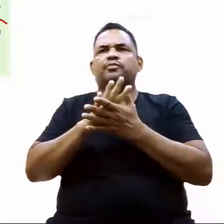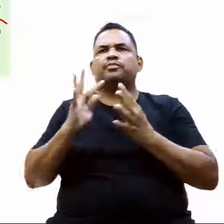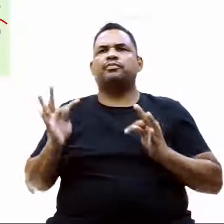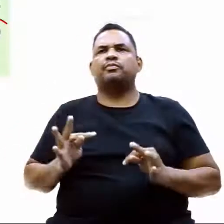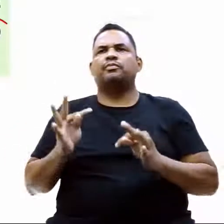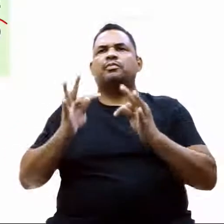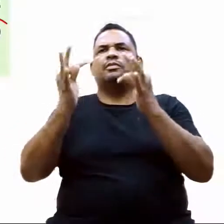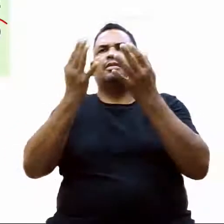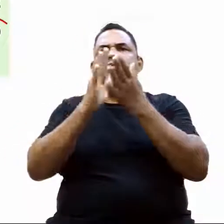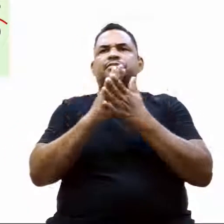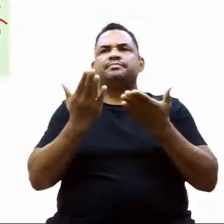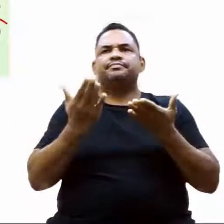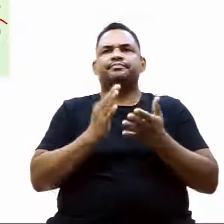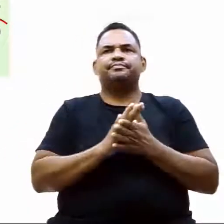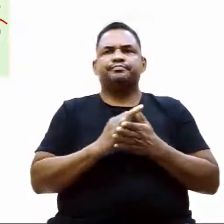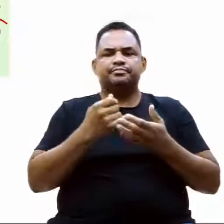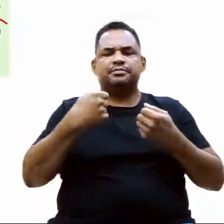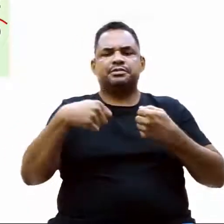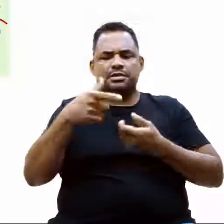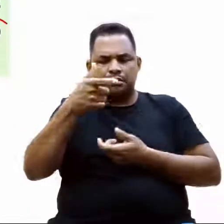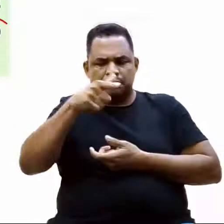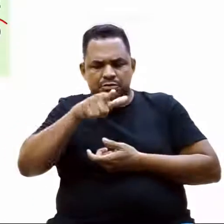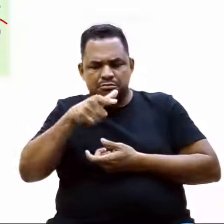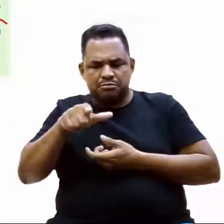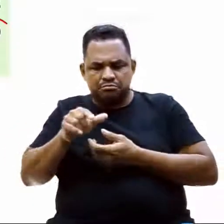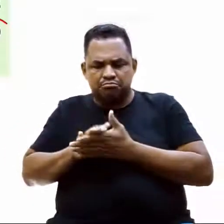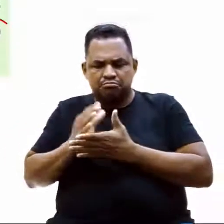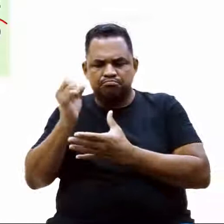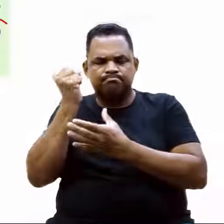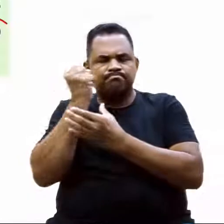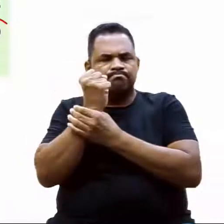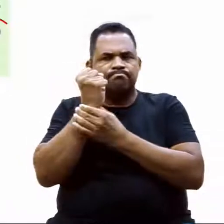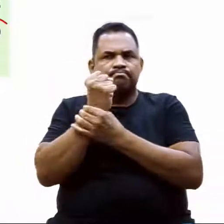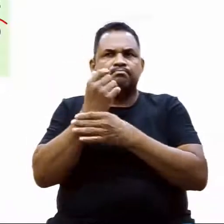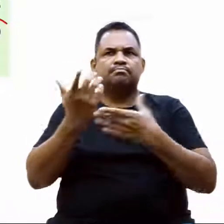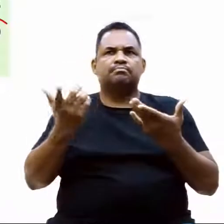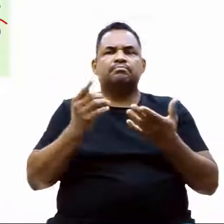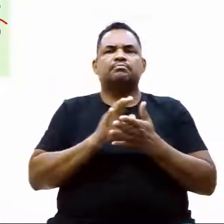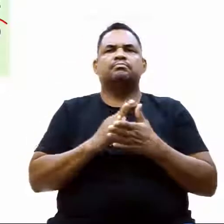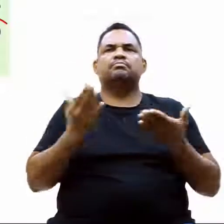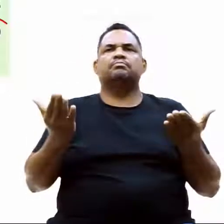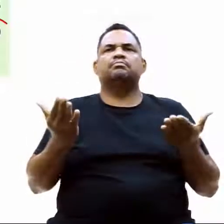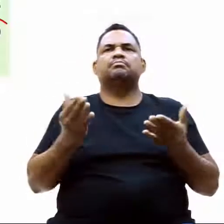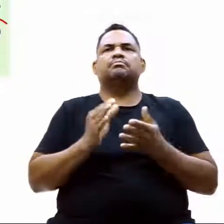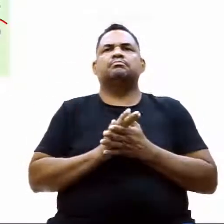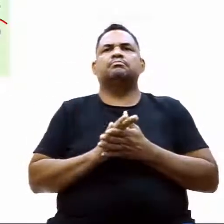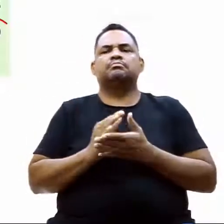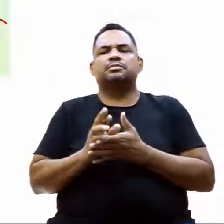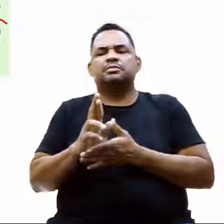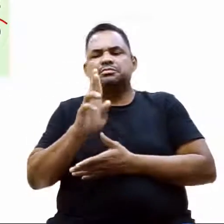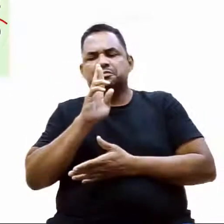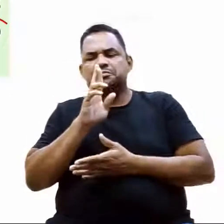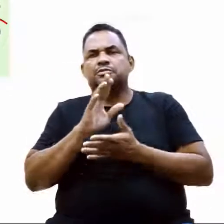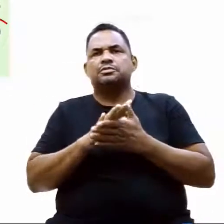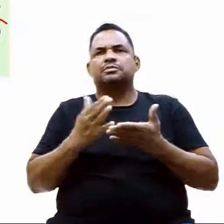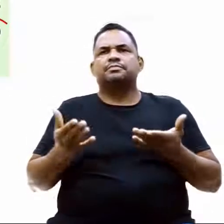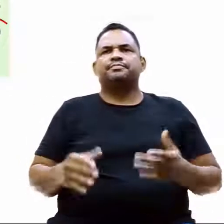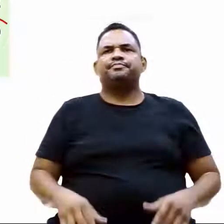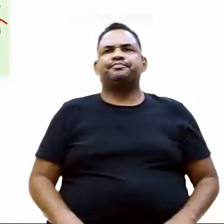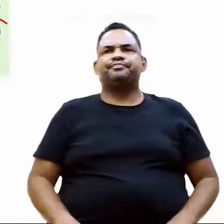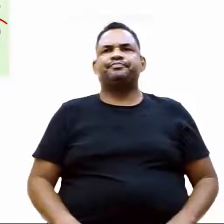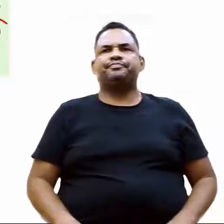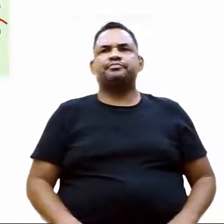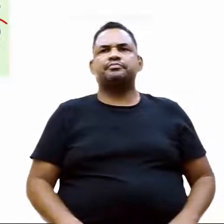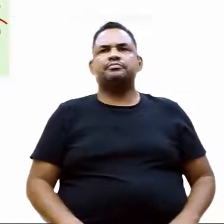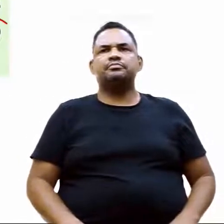vezes você tem que repetir para poder garantir os resultados, não é isso? Então,